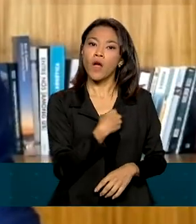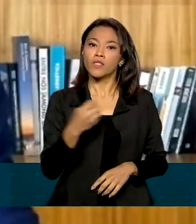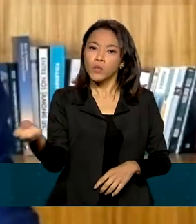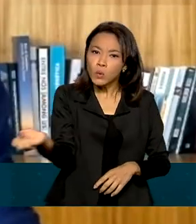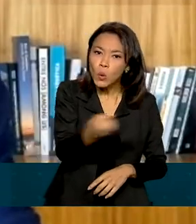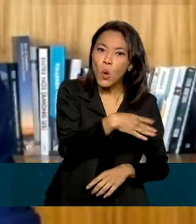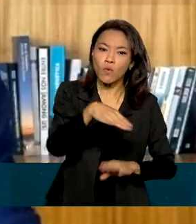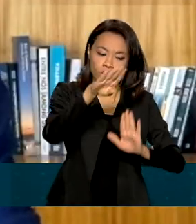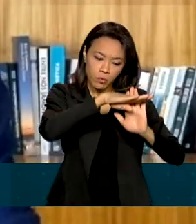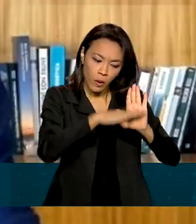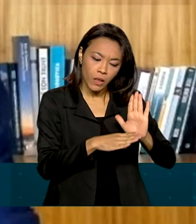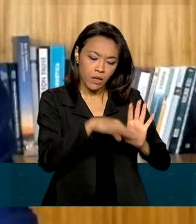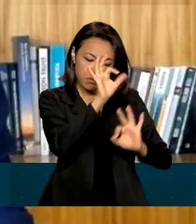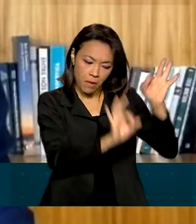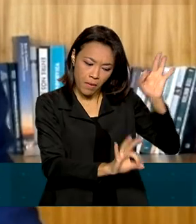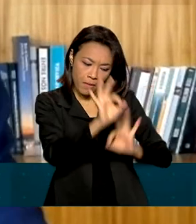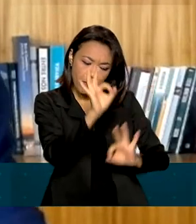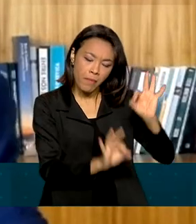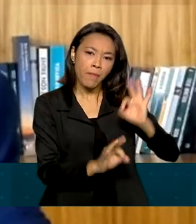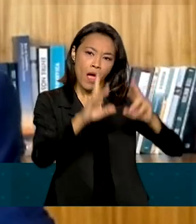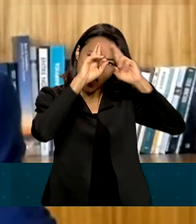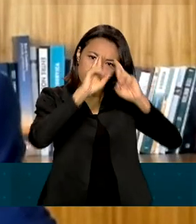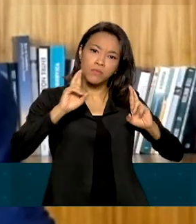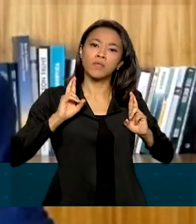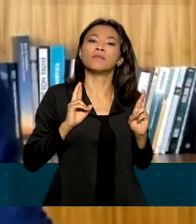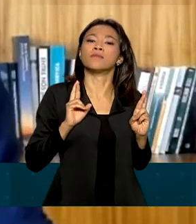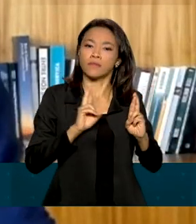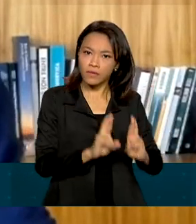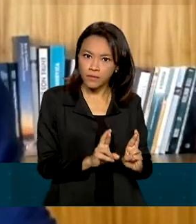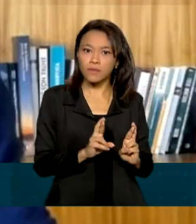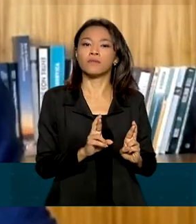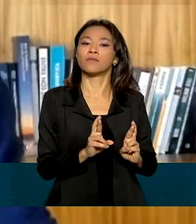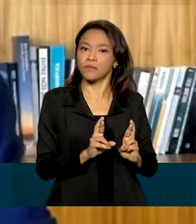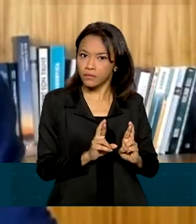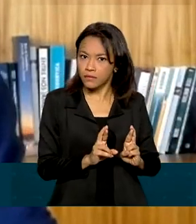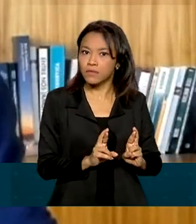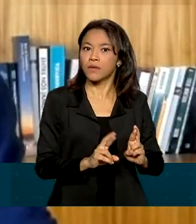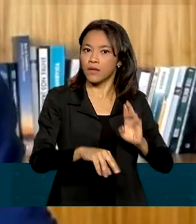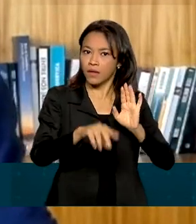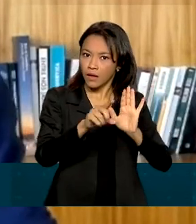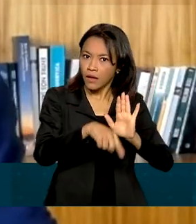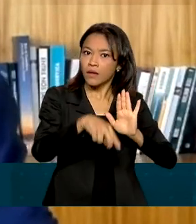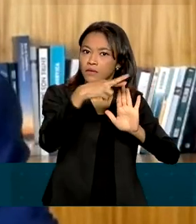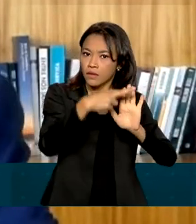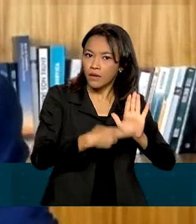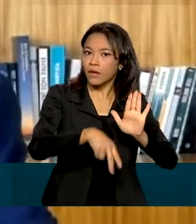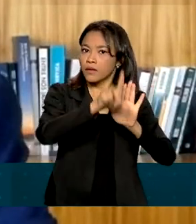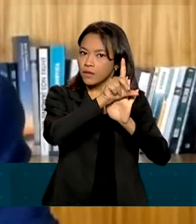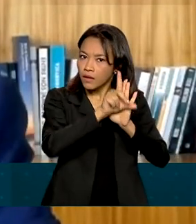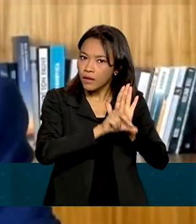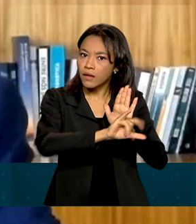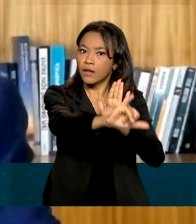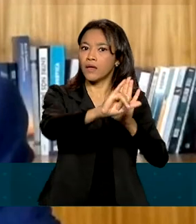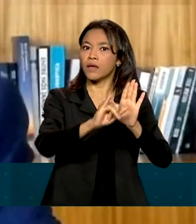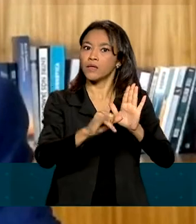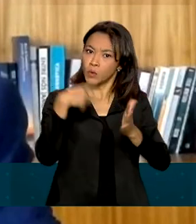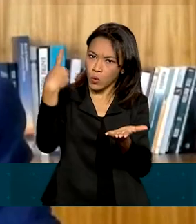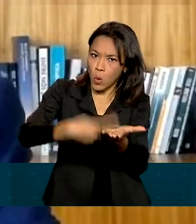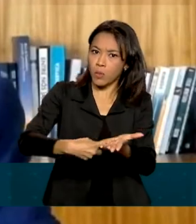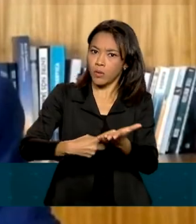dentro da nossa programação fiscal respeitando a responsabilidade fiscal compromisso com as futuras